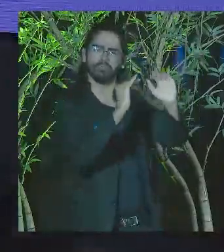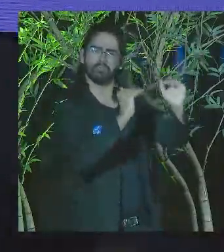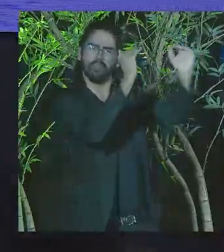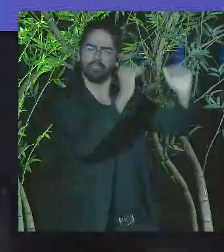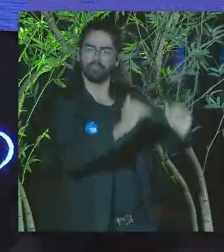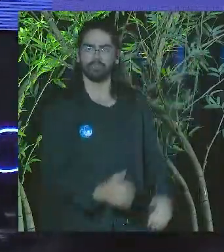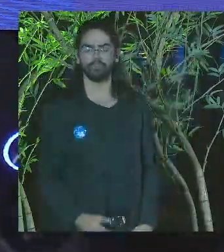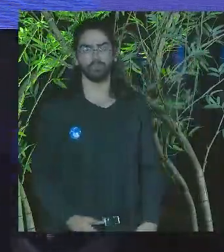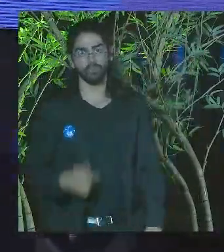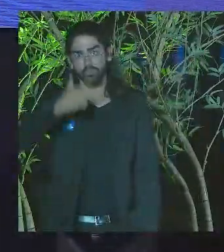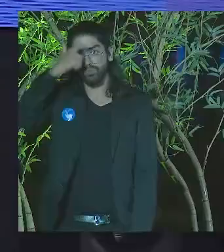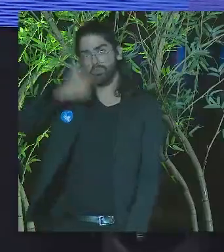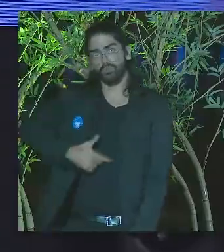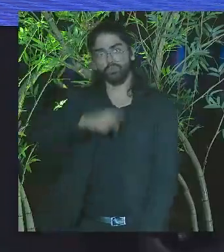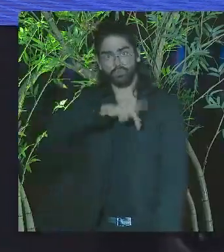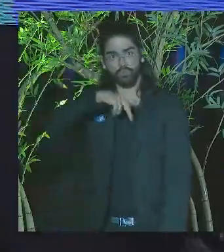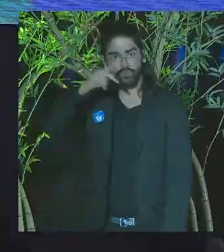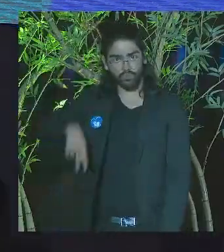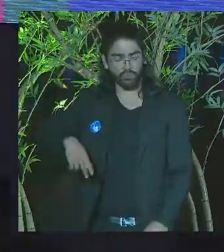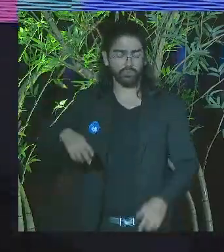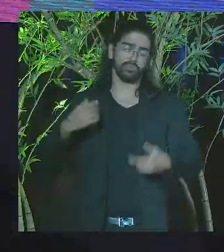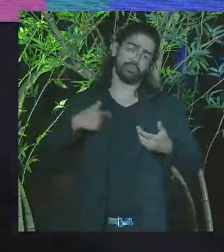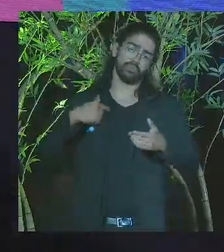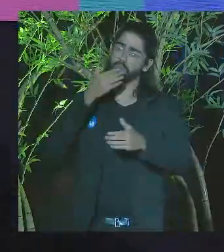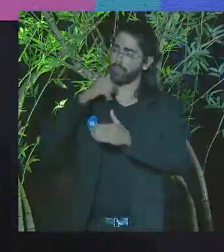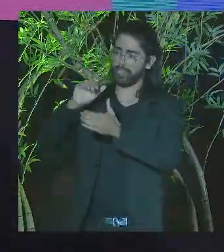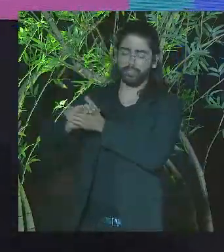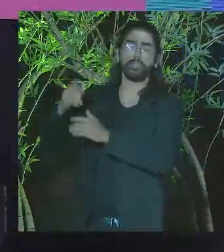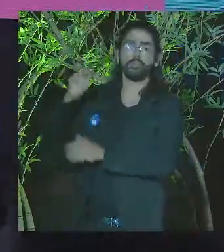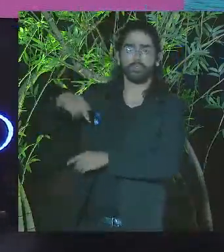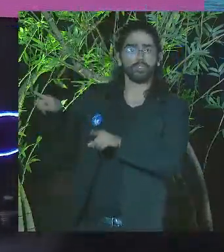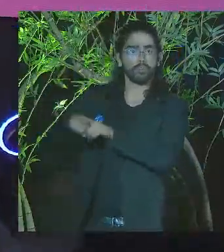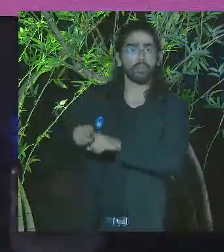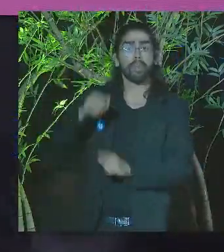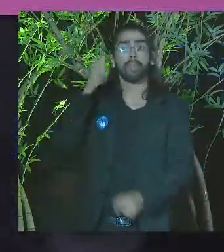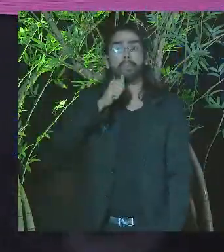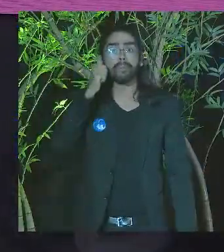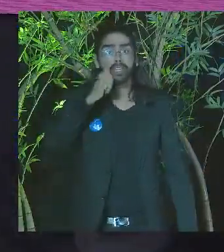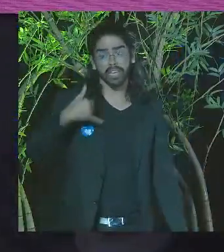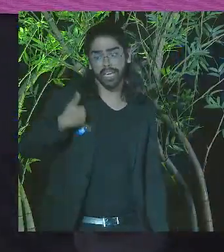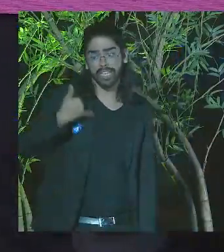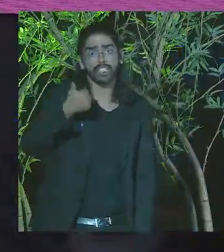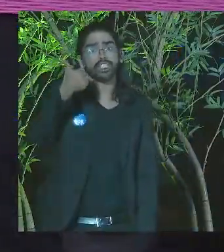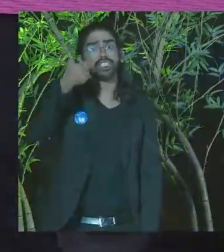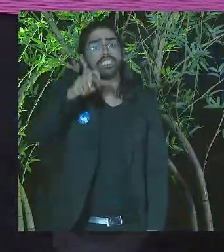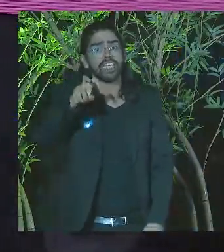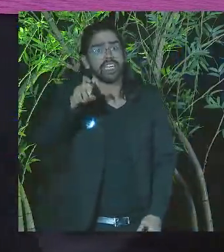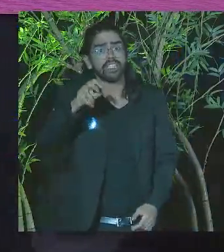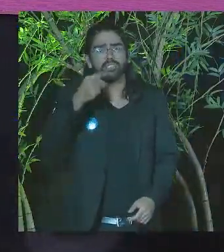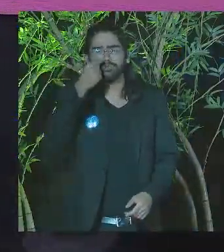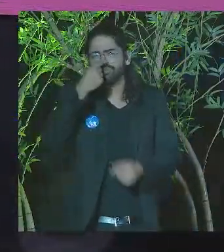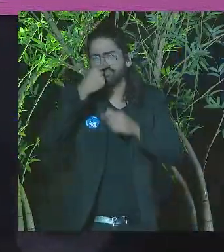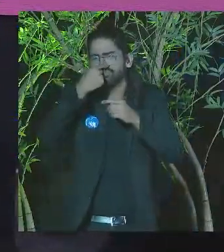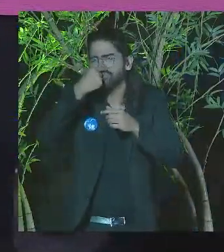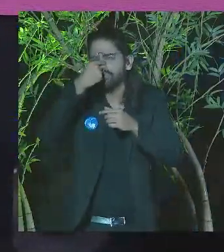professor. As meninas, ao completarem 15 anos, chegam na escola com um adesivozinho no nariz, porque fizeram procedimentos